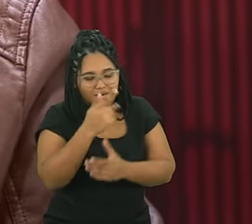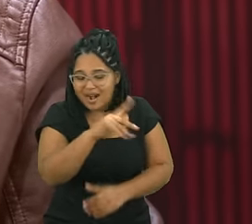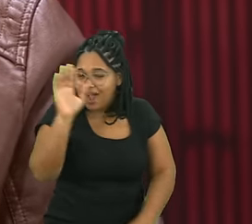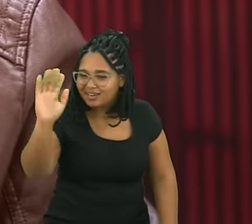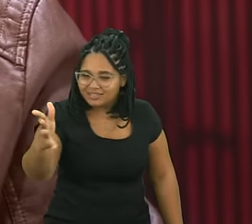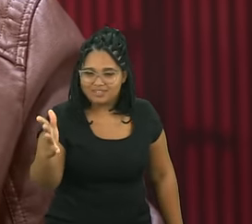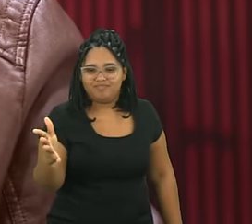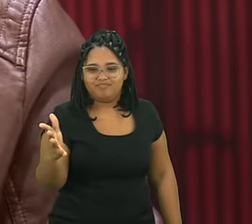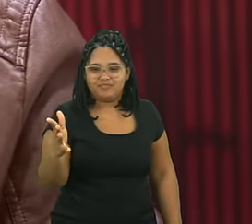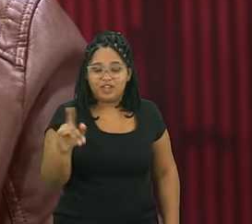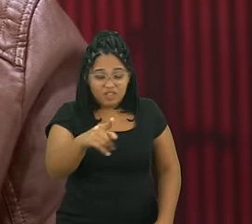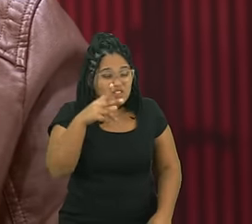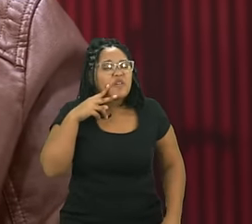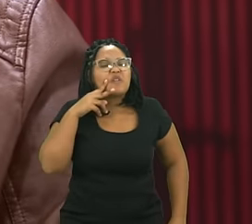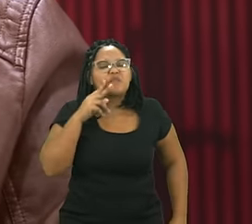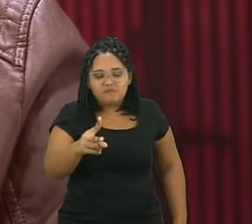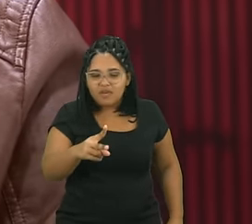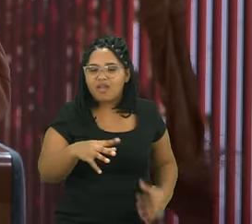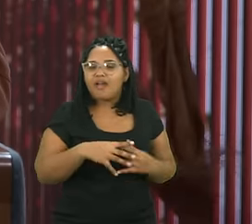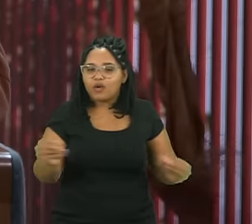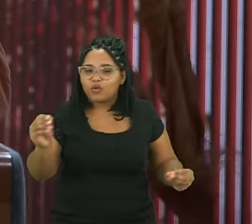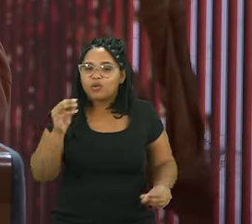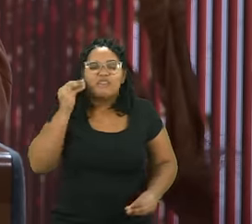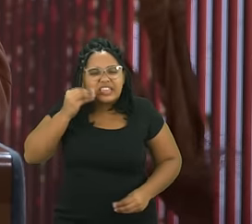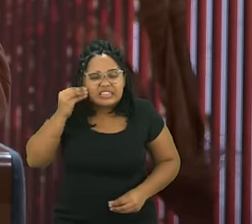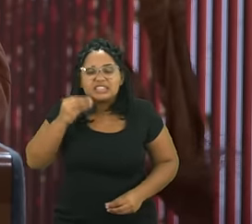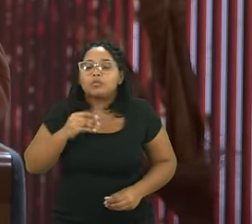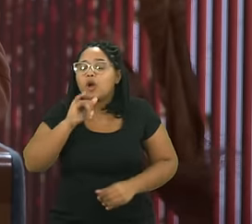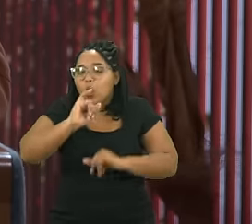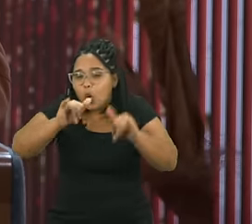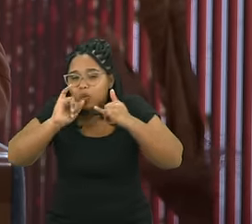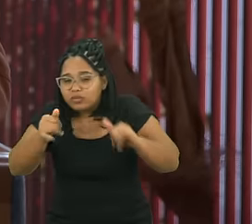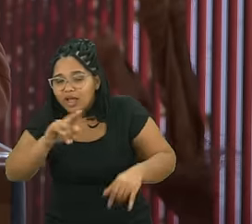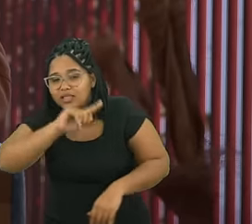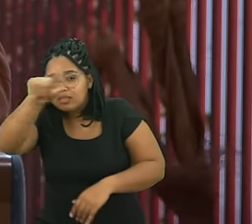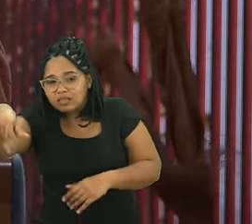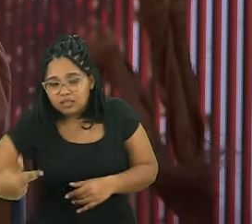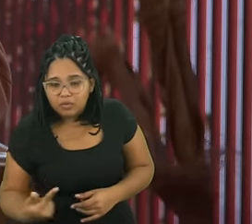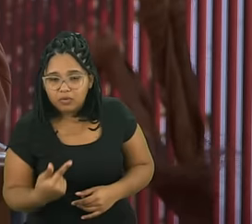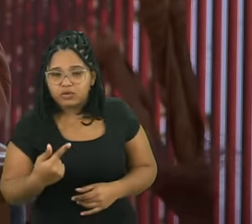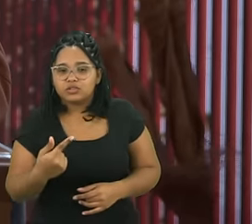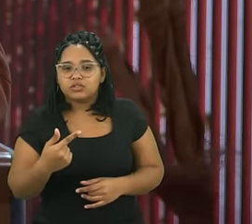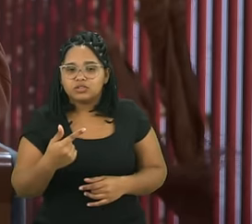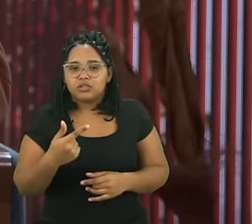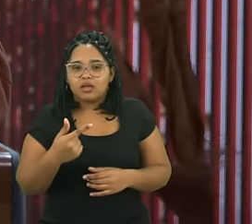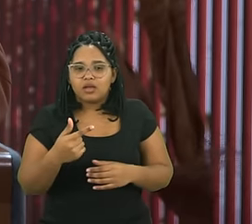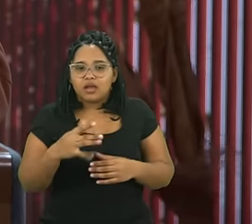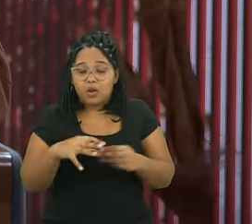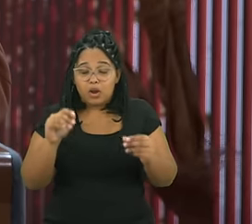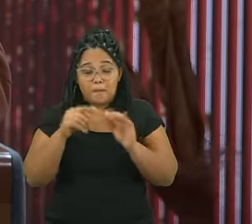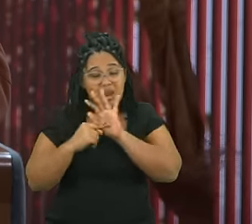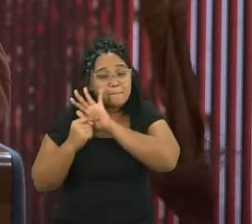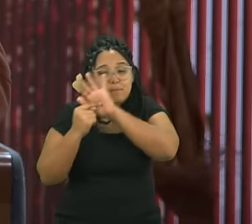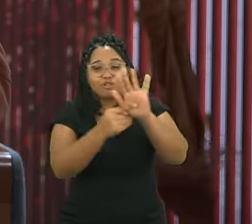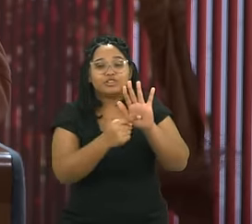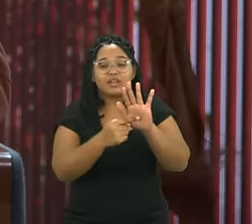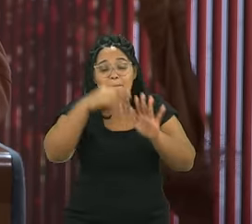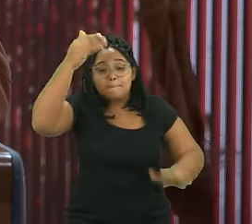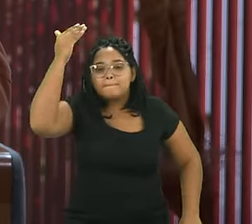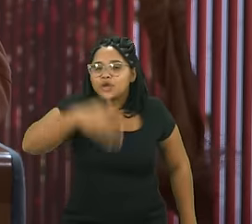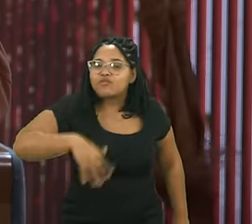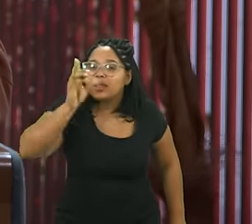ela ia contemplar a cura, que ela ia testemunhar a cura, para provar que o nosso Deus é Deus de poder no céu e na